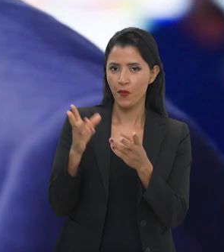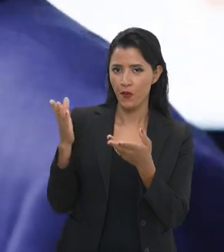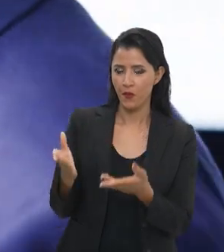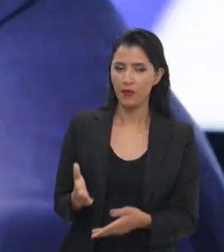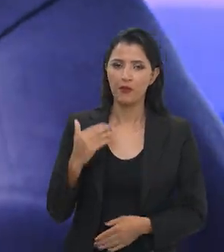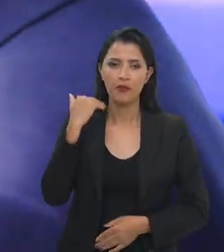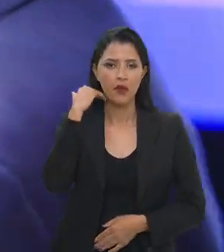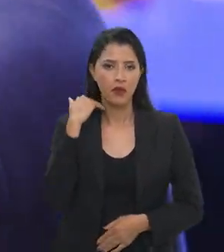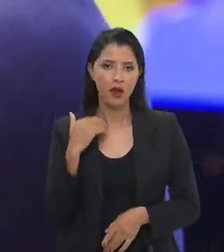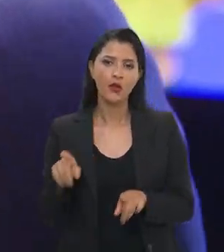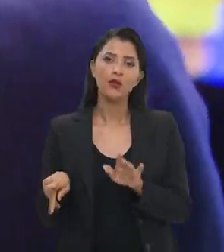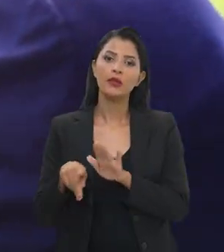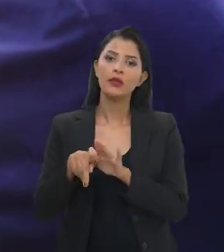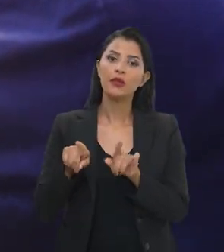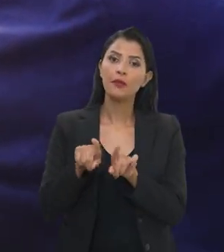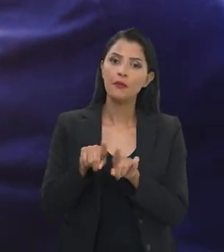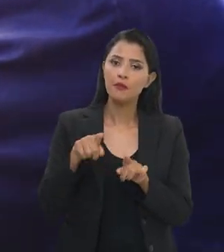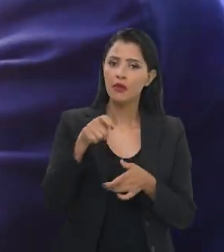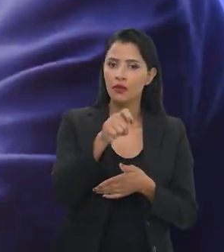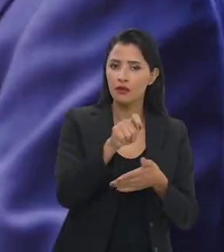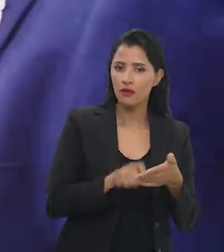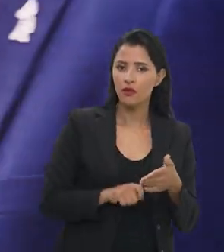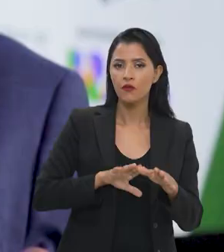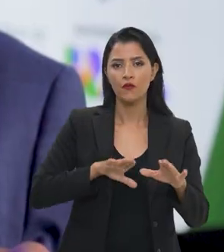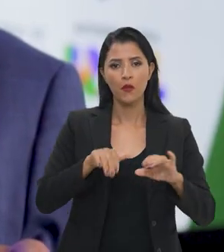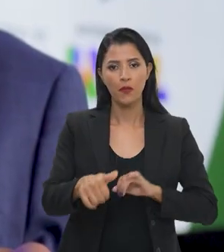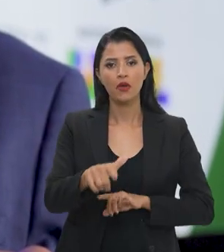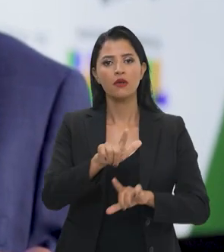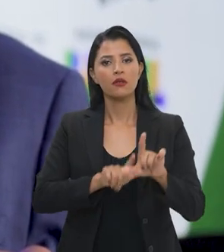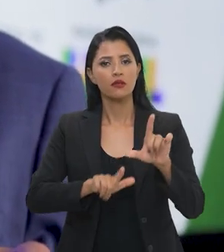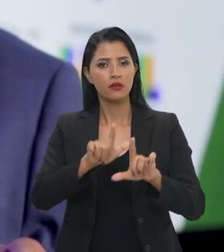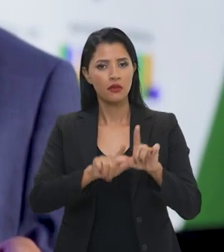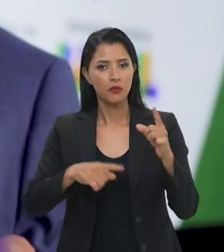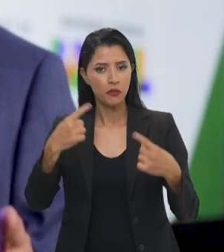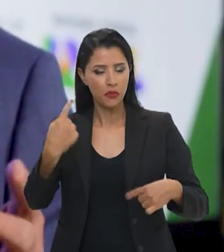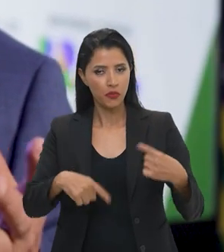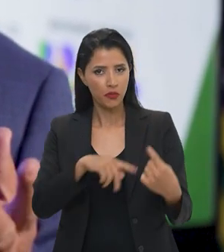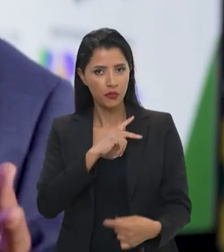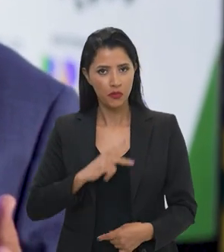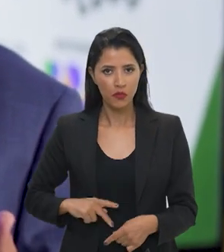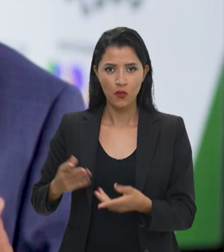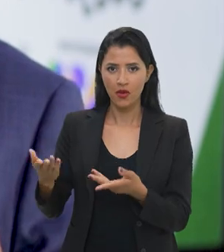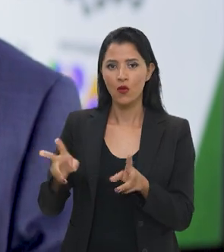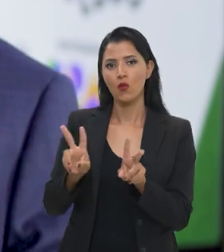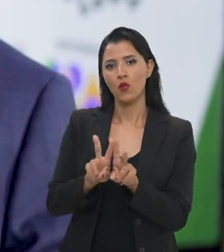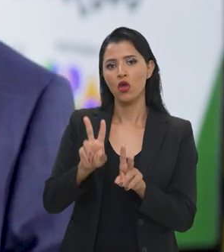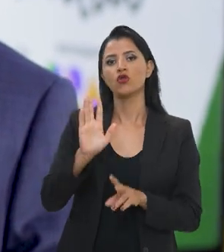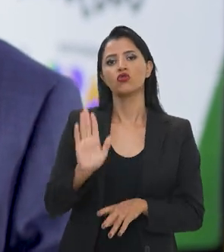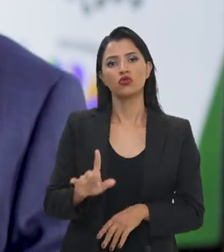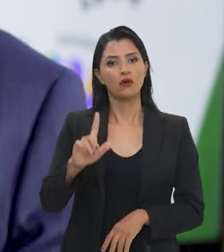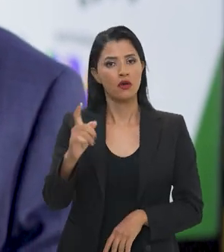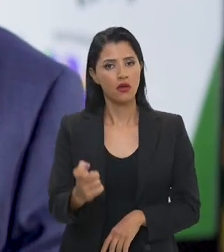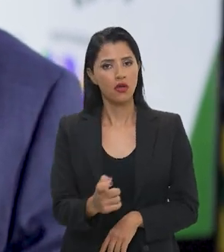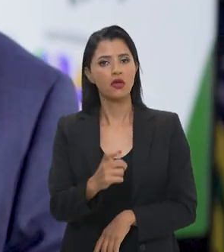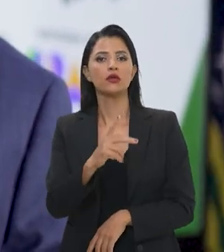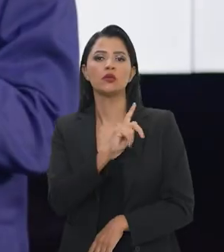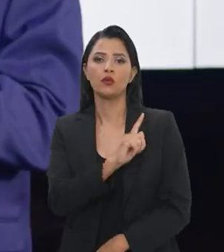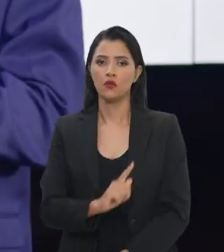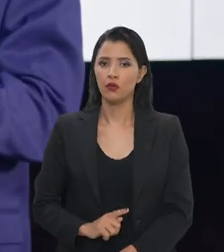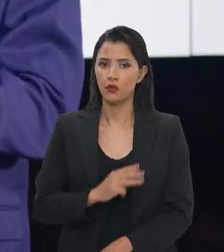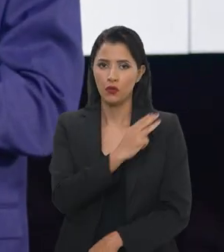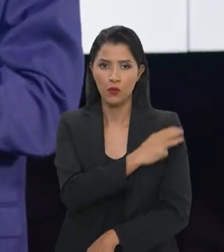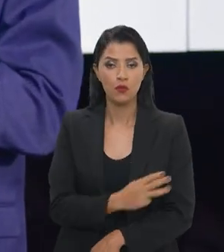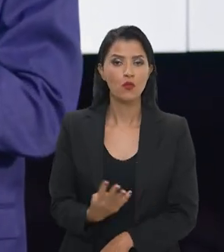Dias bancário e escritor com formação em letras e políticas públicas Wellington dias já foi governador do